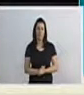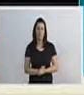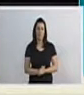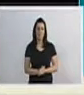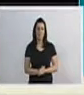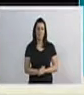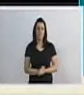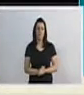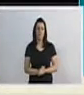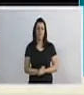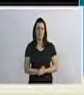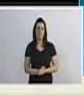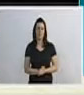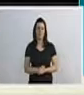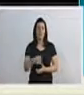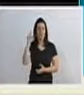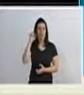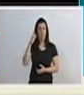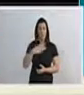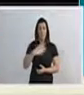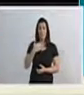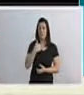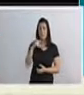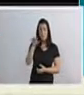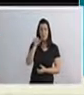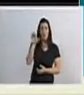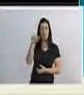Vereador Yandes gosta de ter o nome citado, vereador Yandes?